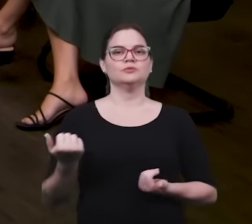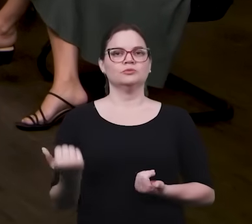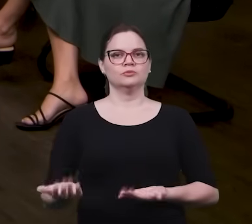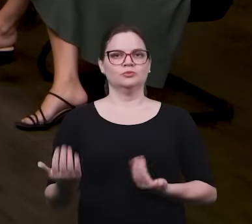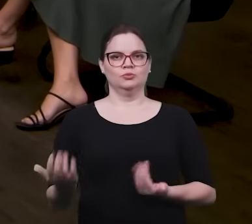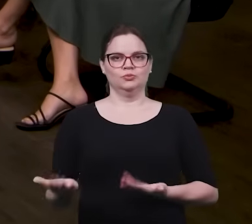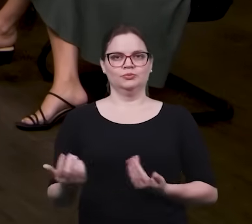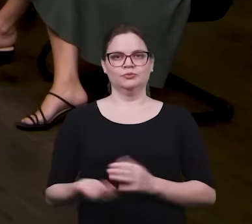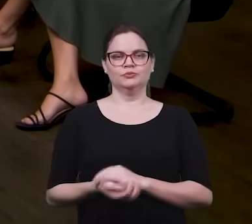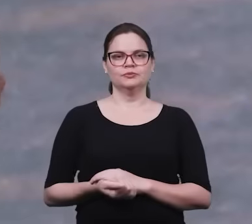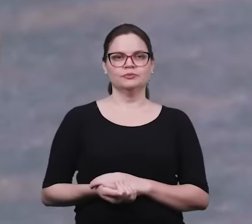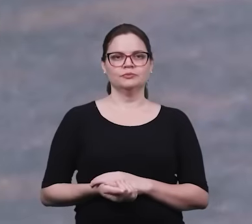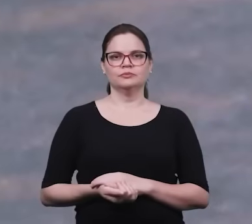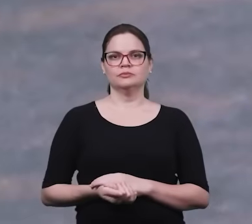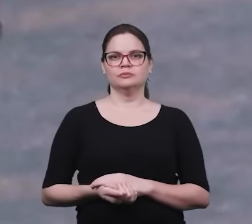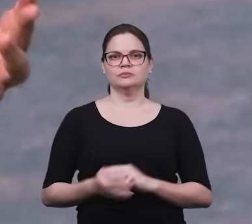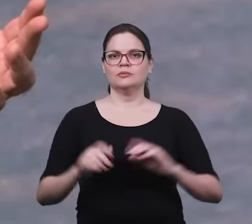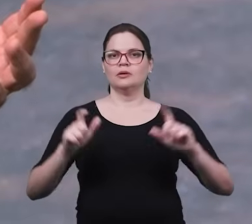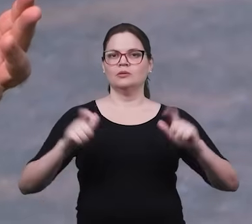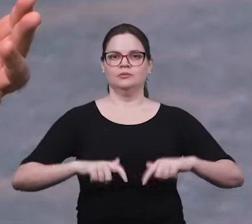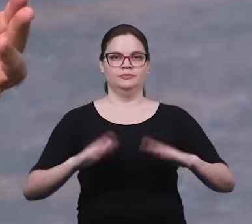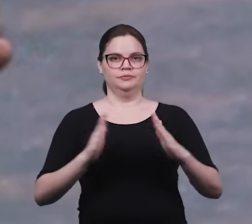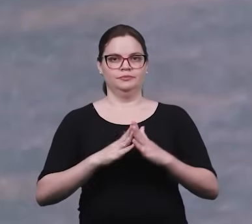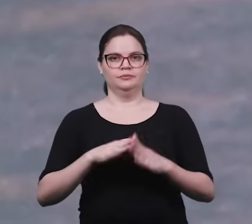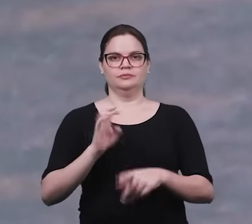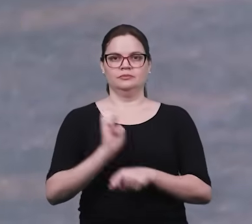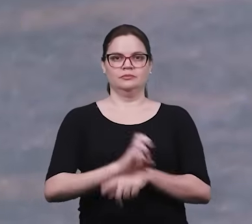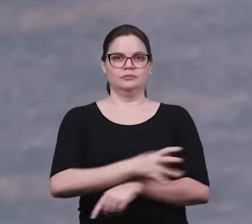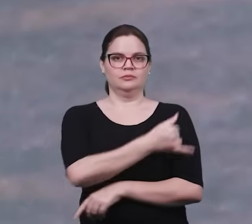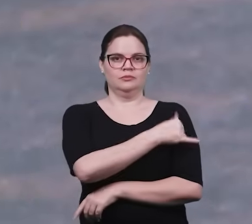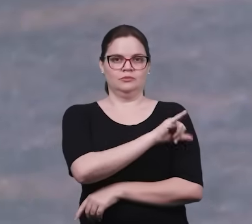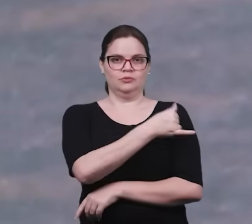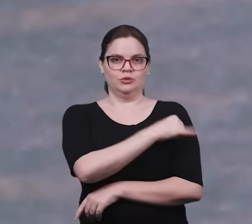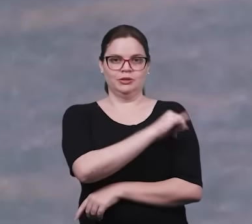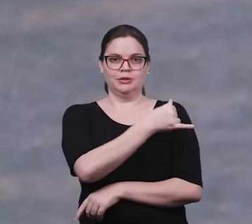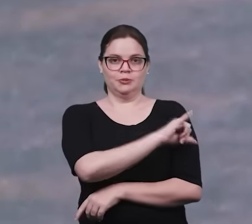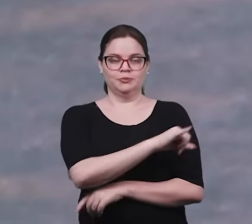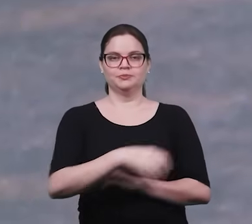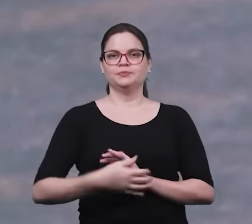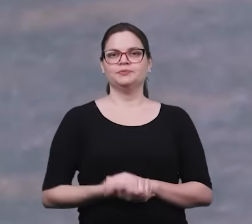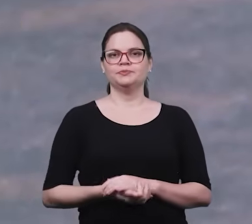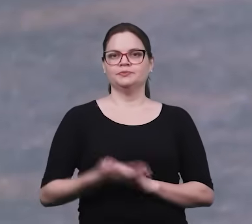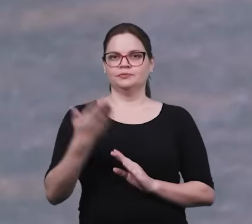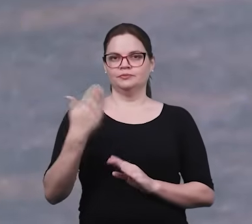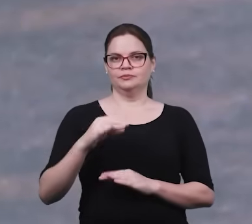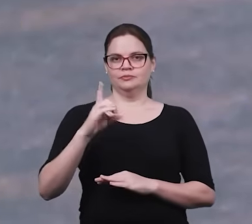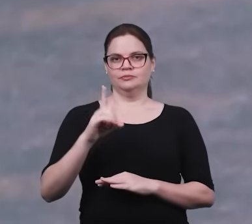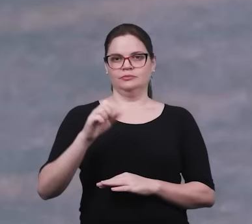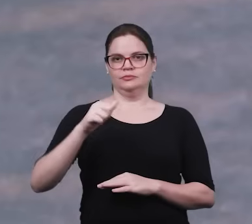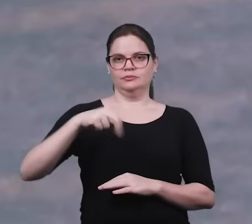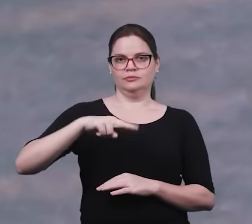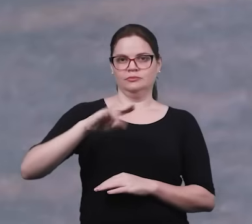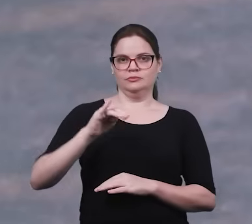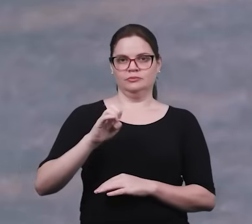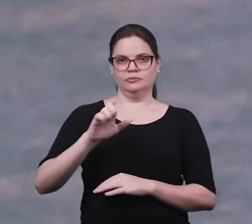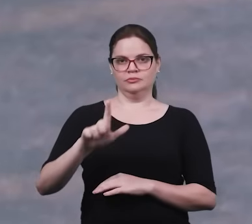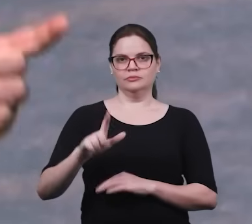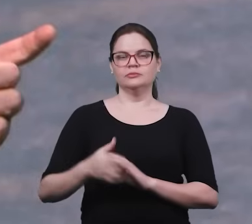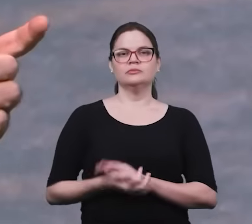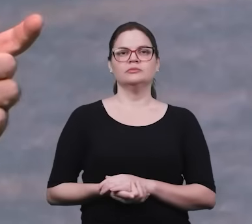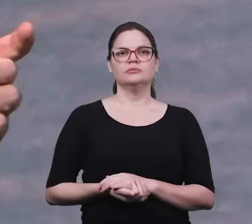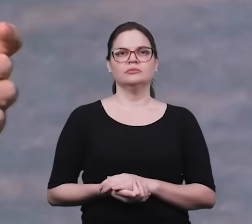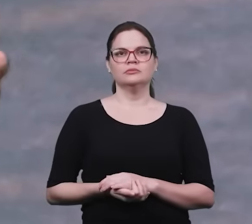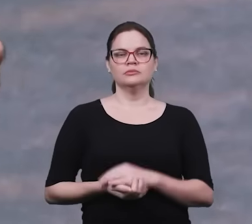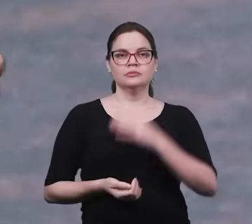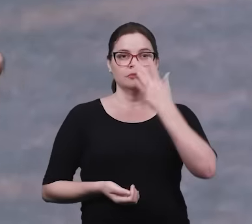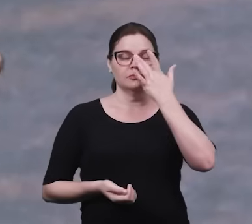jovem que ele é do Rio de Janeiro, de São João do Meriti. É o nosso irmão Daniel Maciel, da igreja em